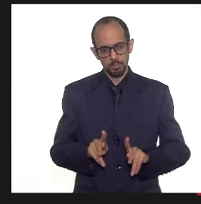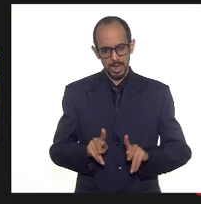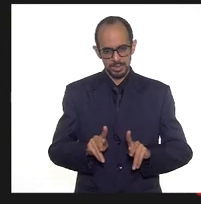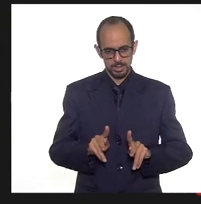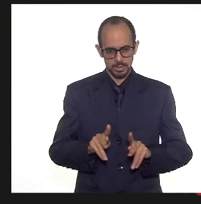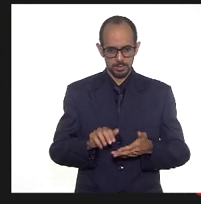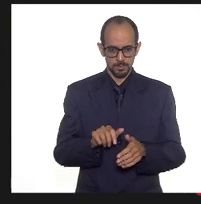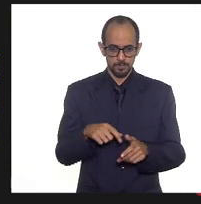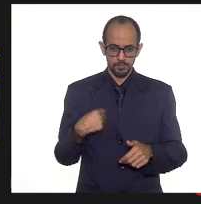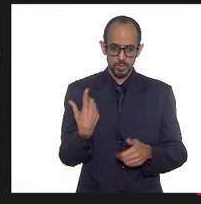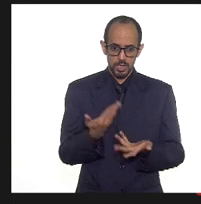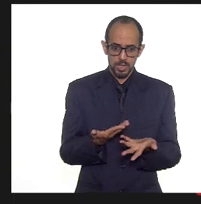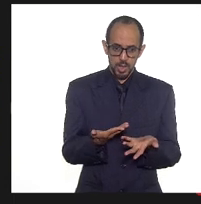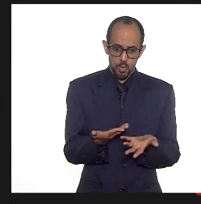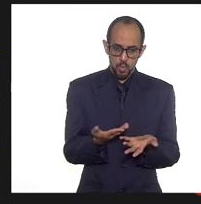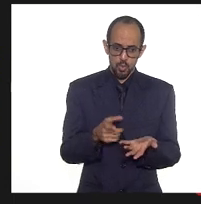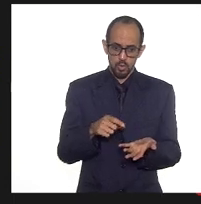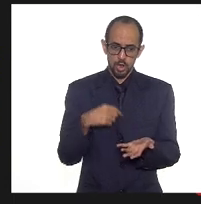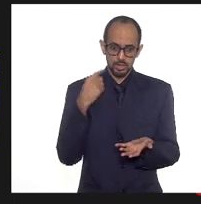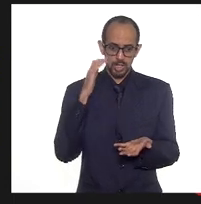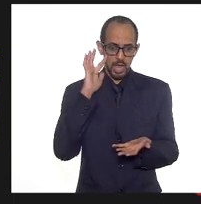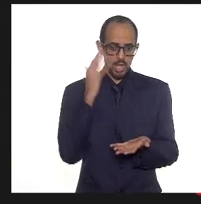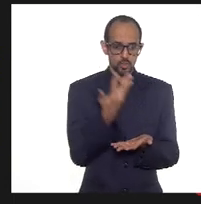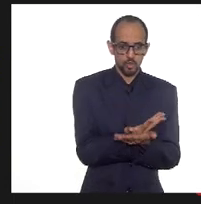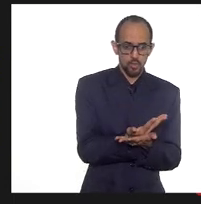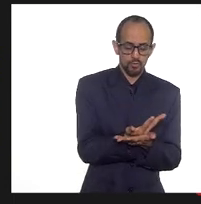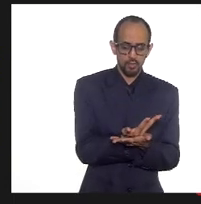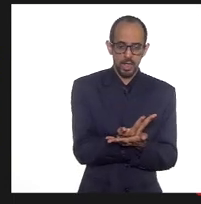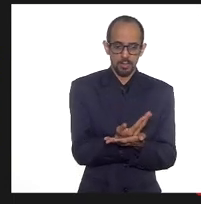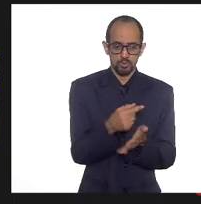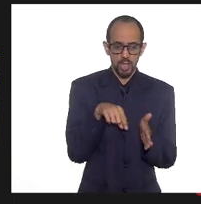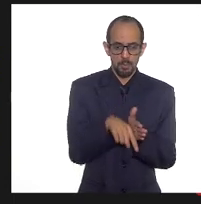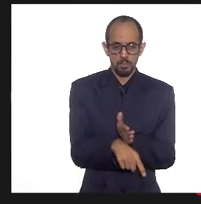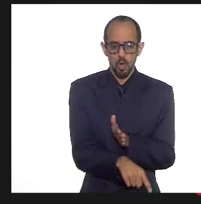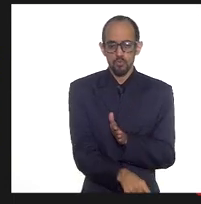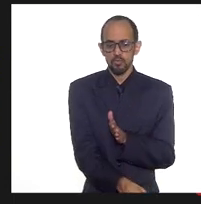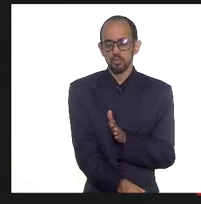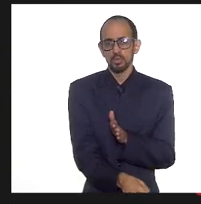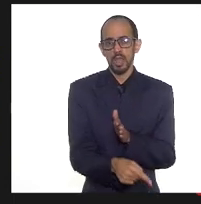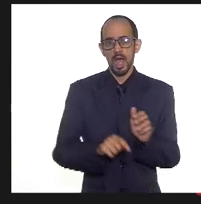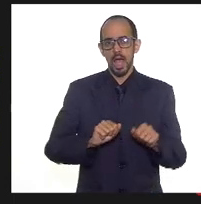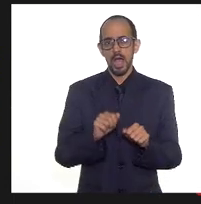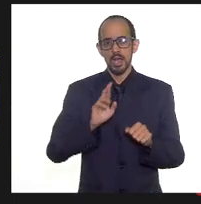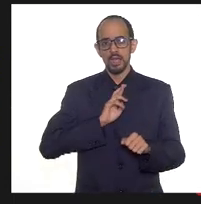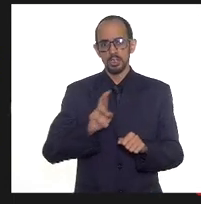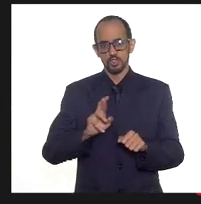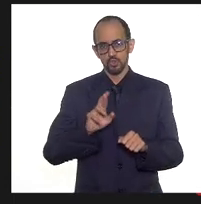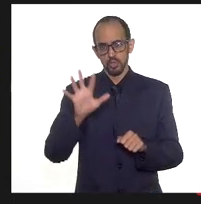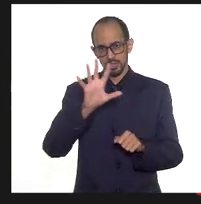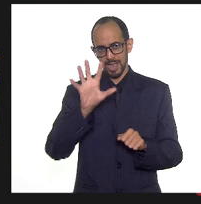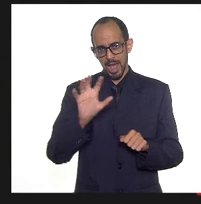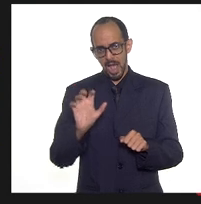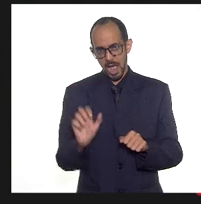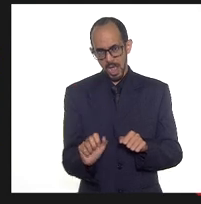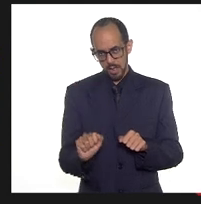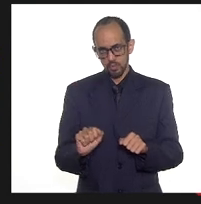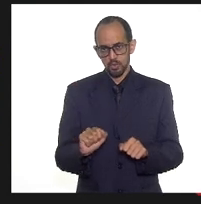Resolvemos, então, aprofundar esses resultados através do projeto Religiões Afro-Brasileiras em Campos